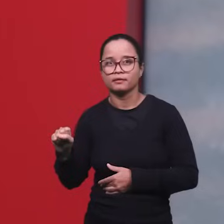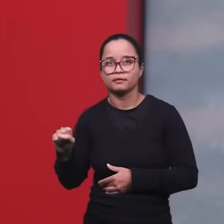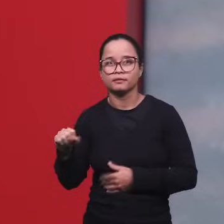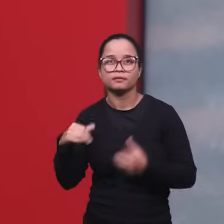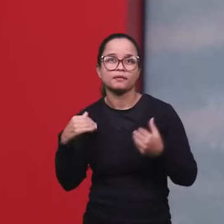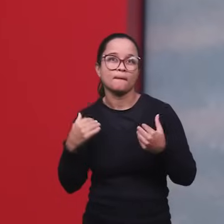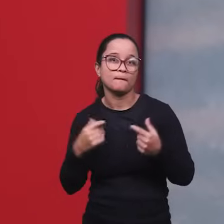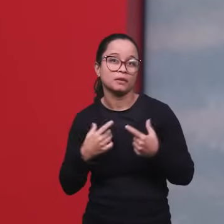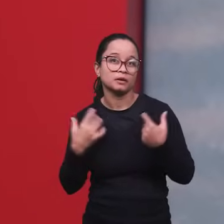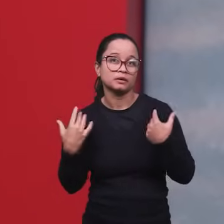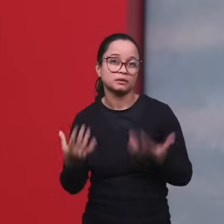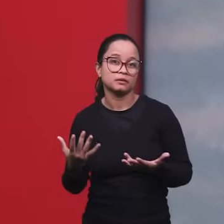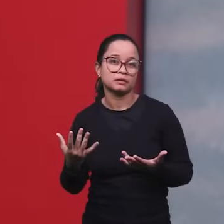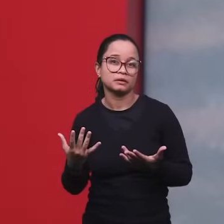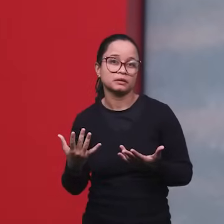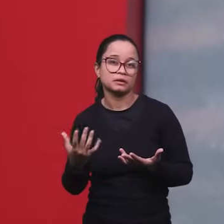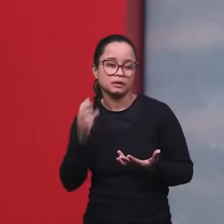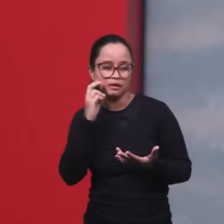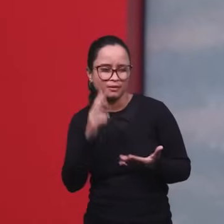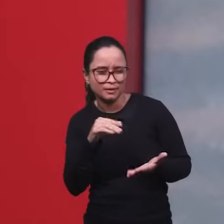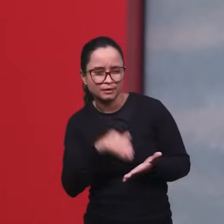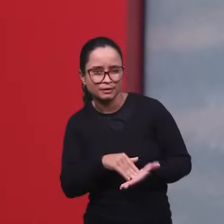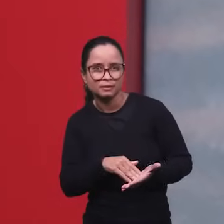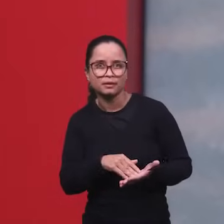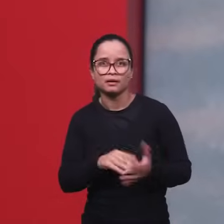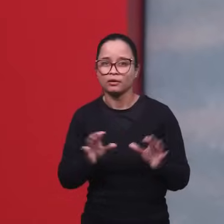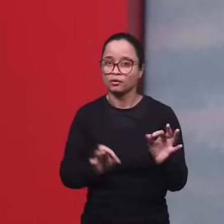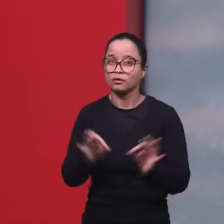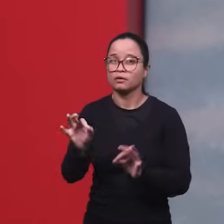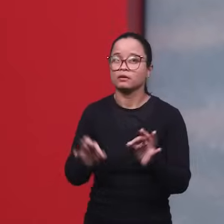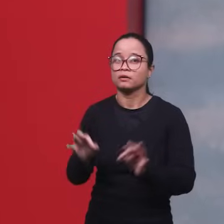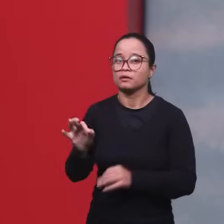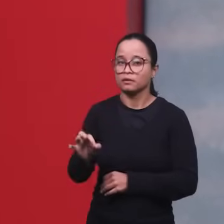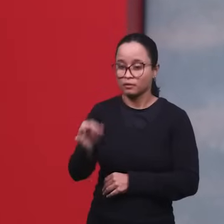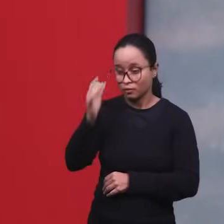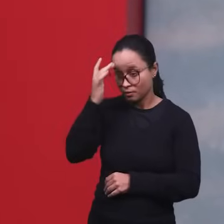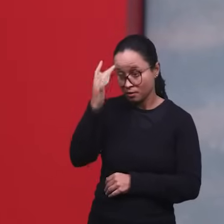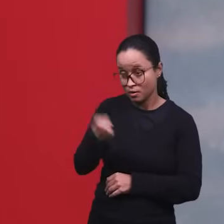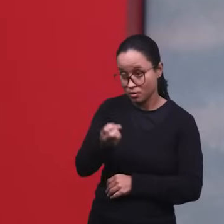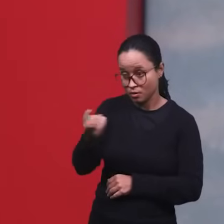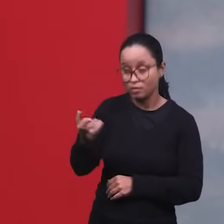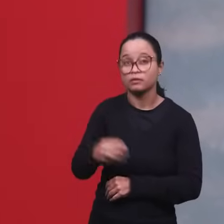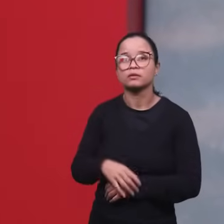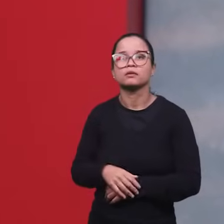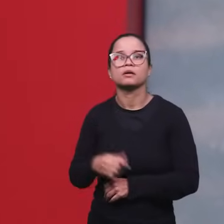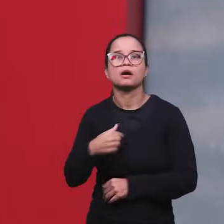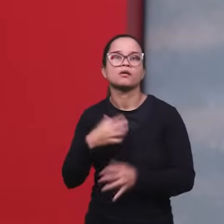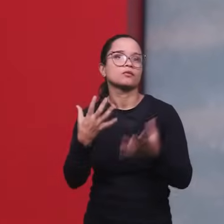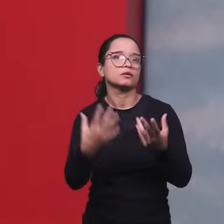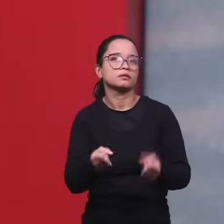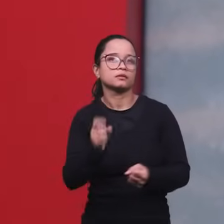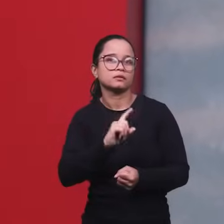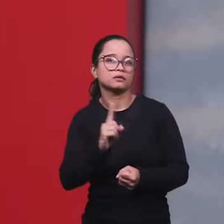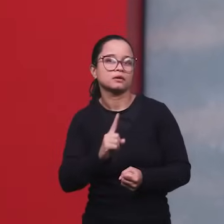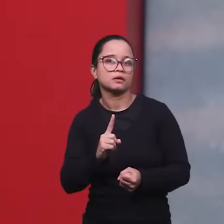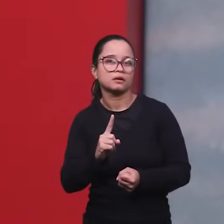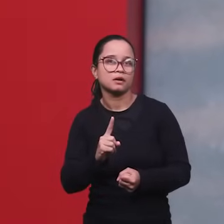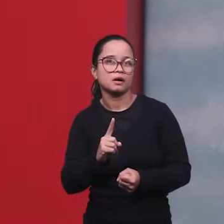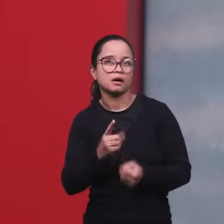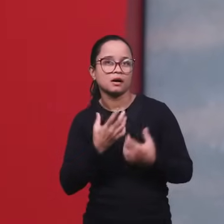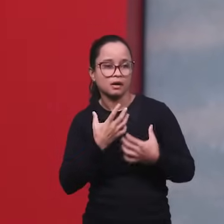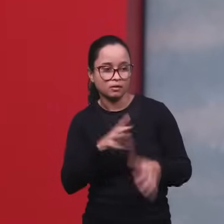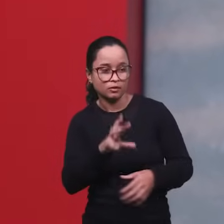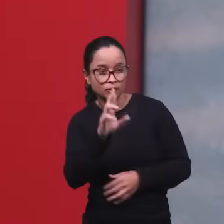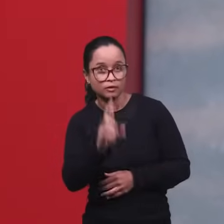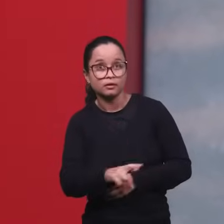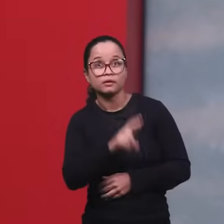pouquinho diferente. Mas então, assim, eu vi, tá baixinho, como eu não me planejei, não sabia quanto eu ia receber. Tá baixo? Então eu não vou aceitar, eu vou,